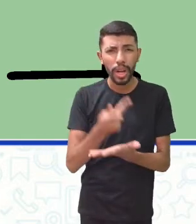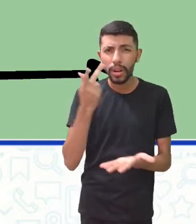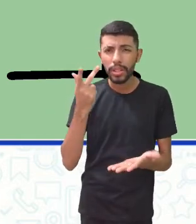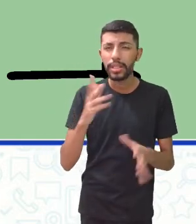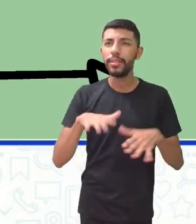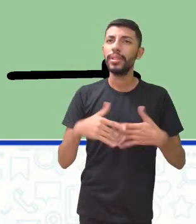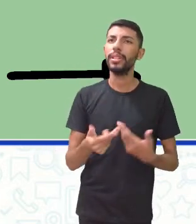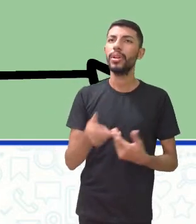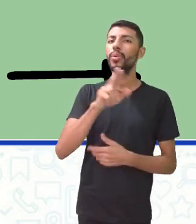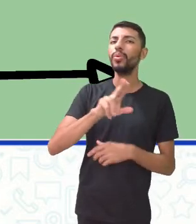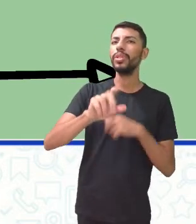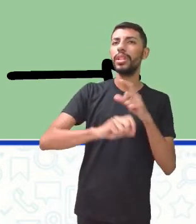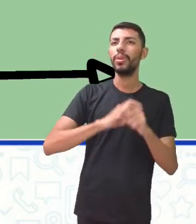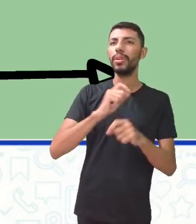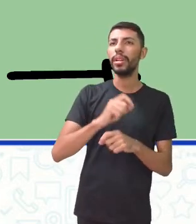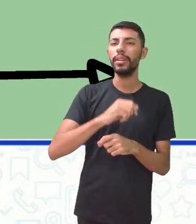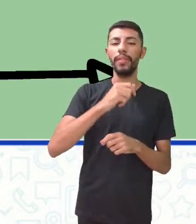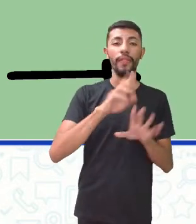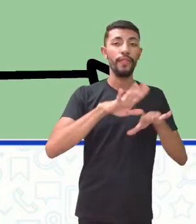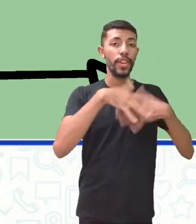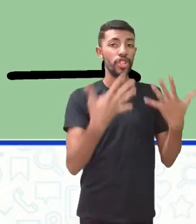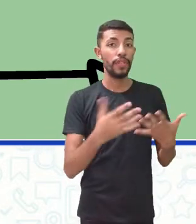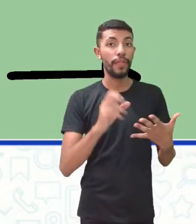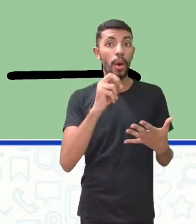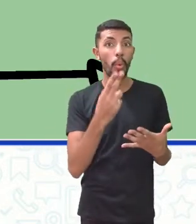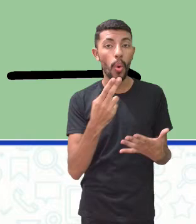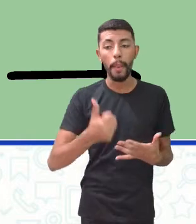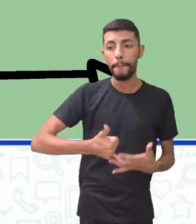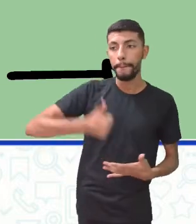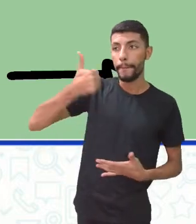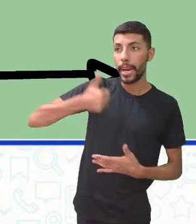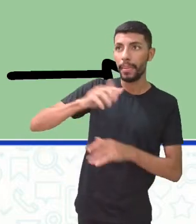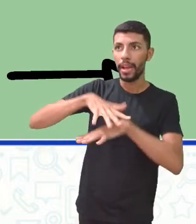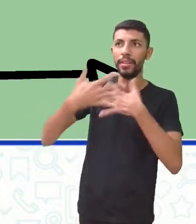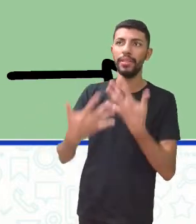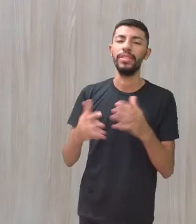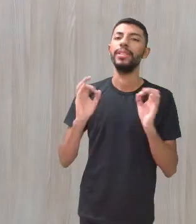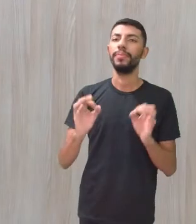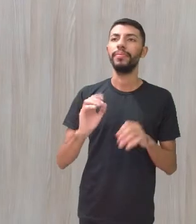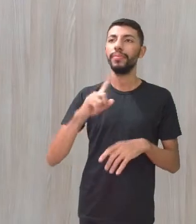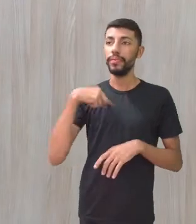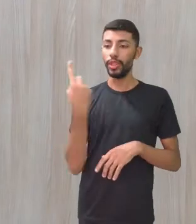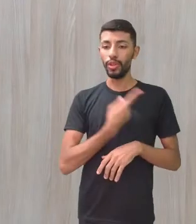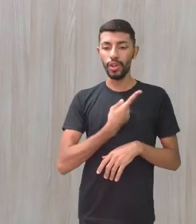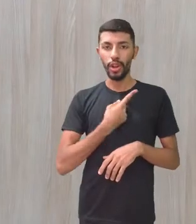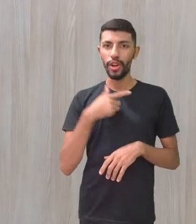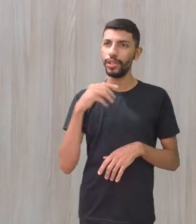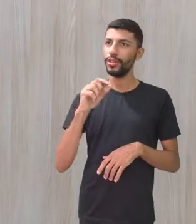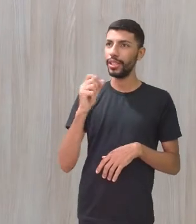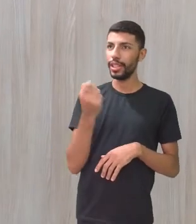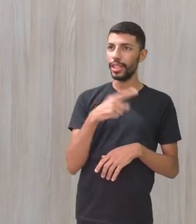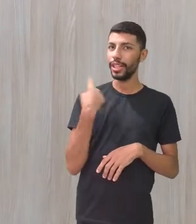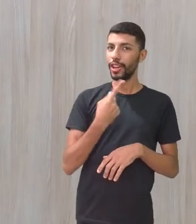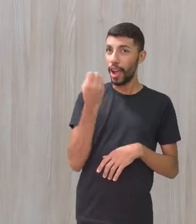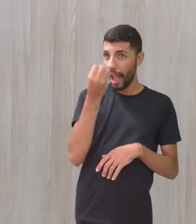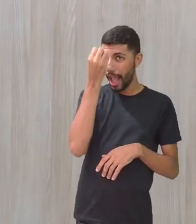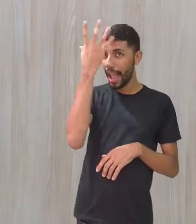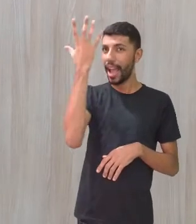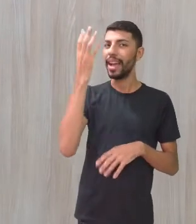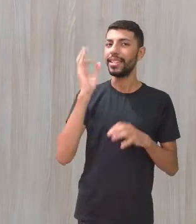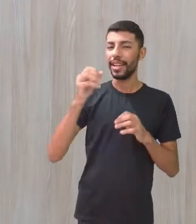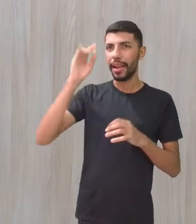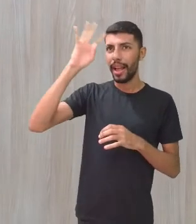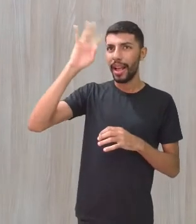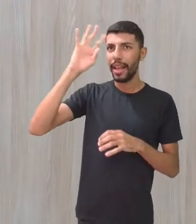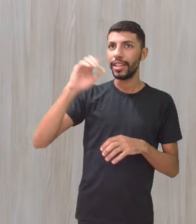só o festival, que ele é inédito. No nosso caso aqui e no nosso festival inventado, que existe só na minha cabeça, ele já